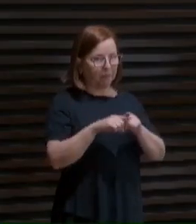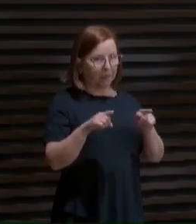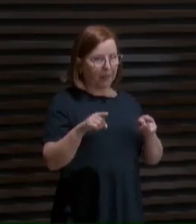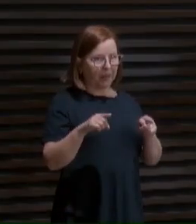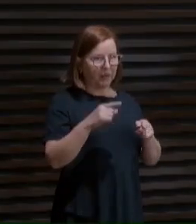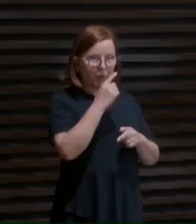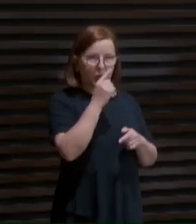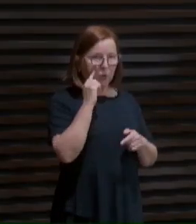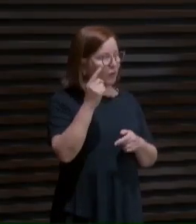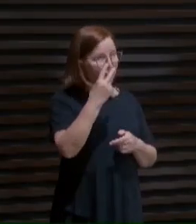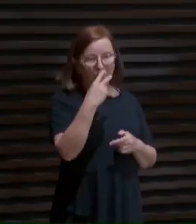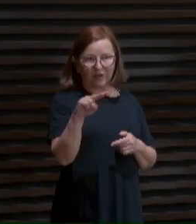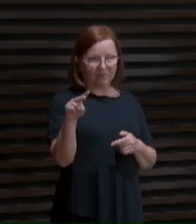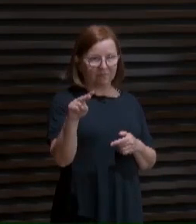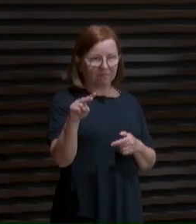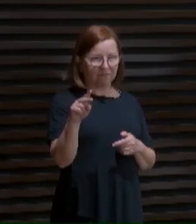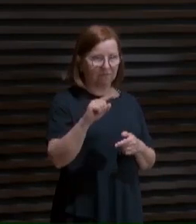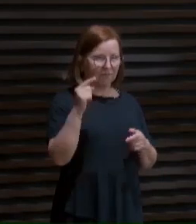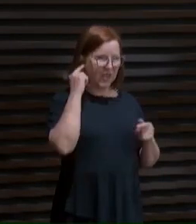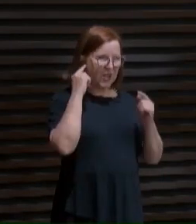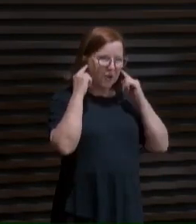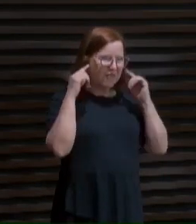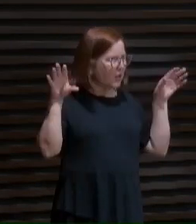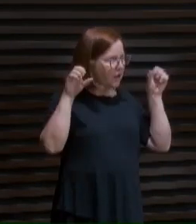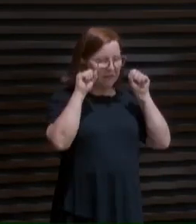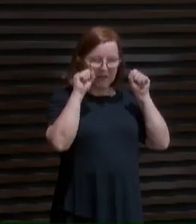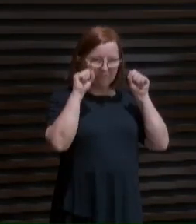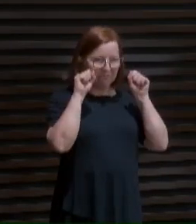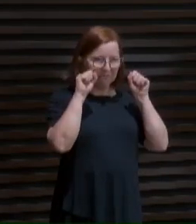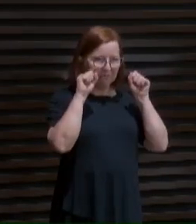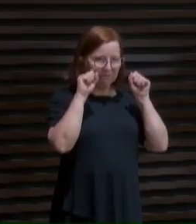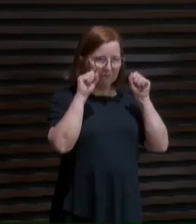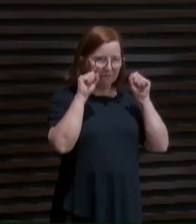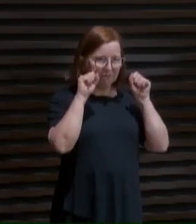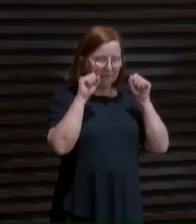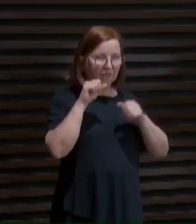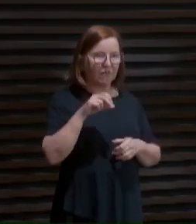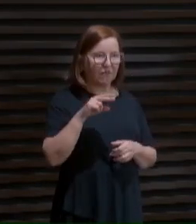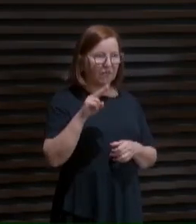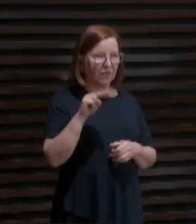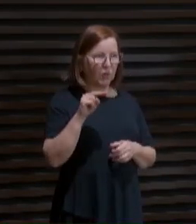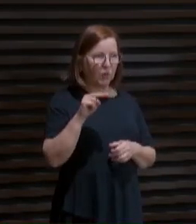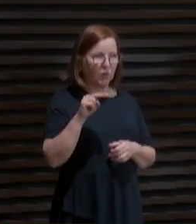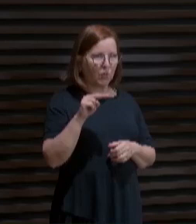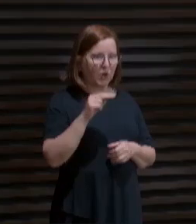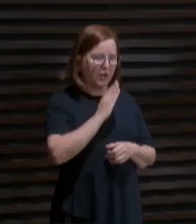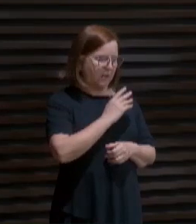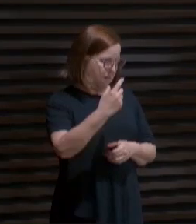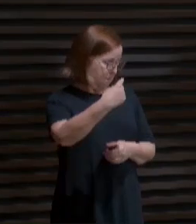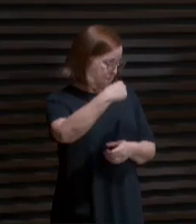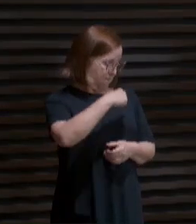viram, nem ouvidos ouviram, nem jamais penetrou no